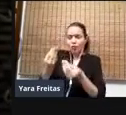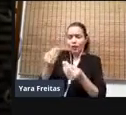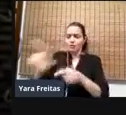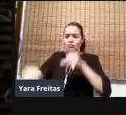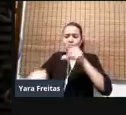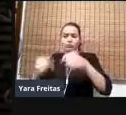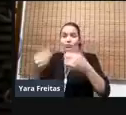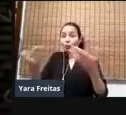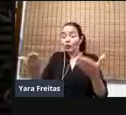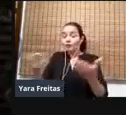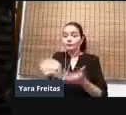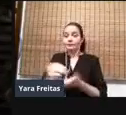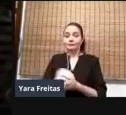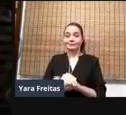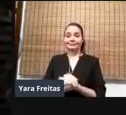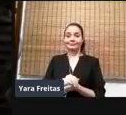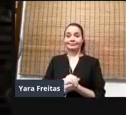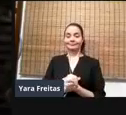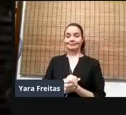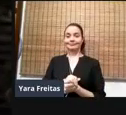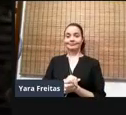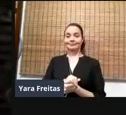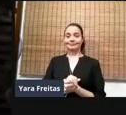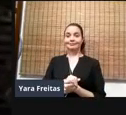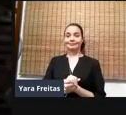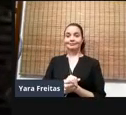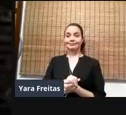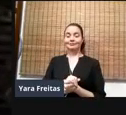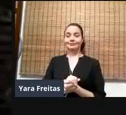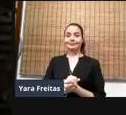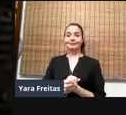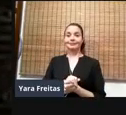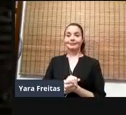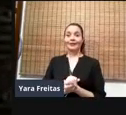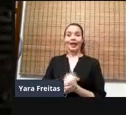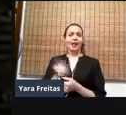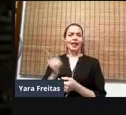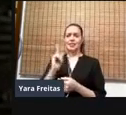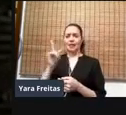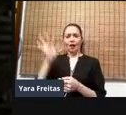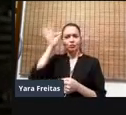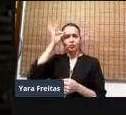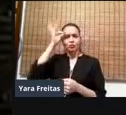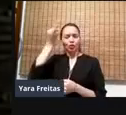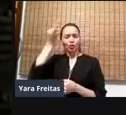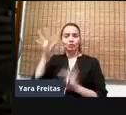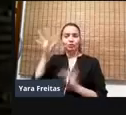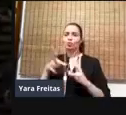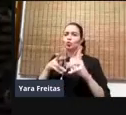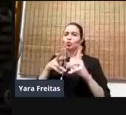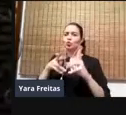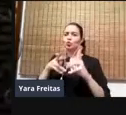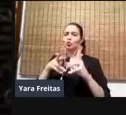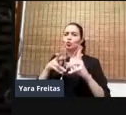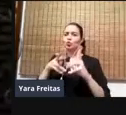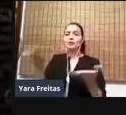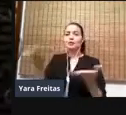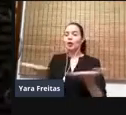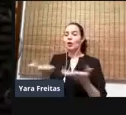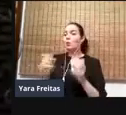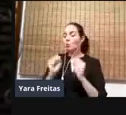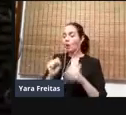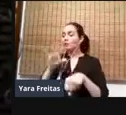É uma loteria, doutora? Não, não é uma loteria, mas todos nós estamos sujeitos a ter doença